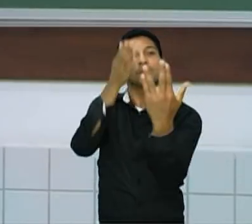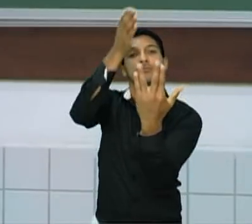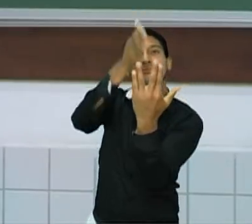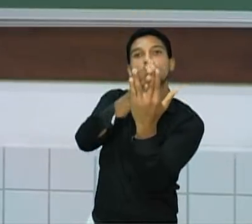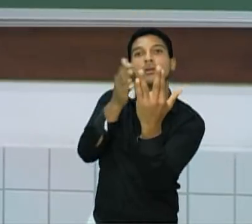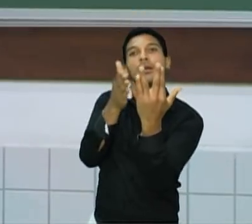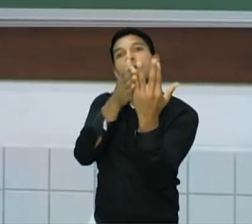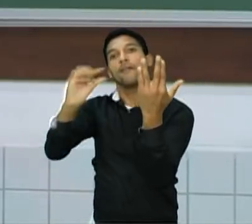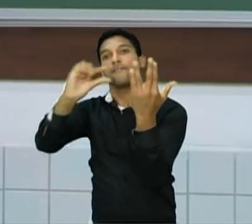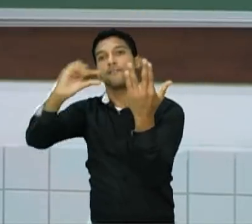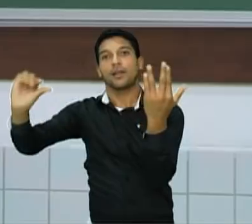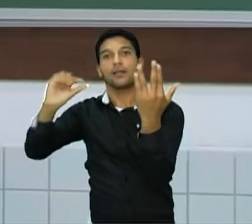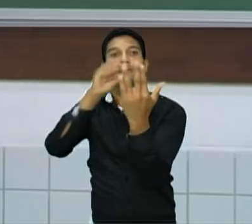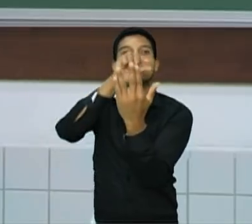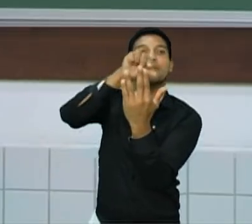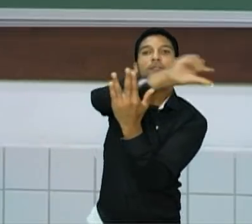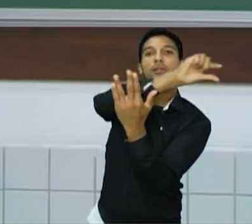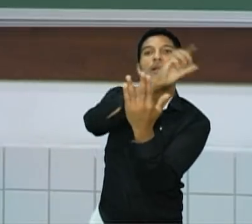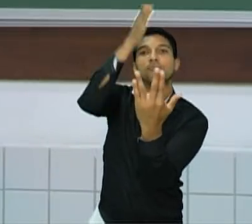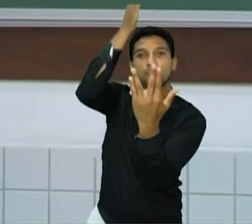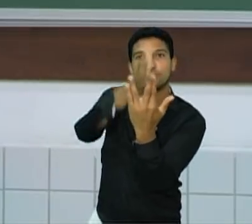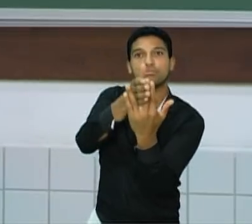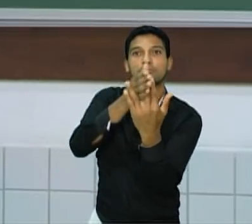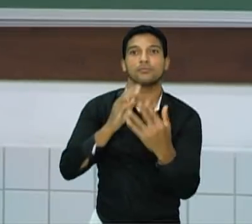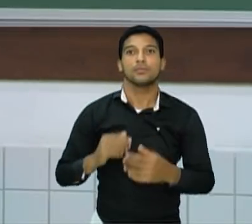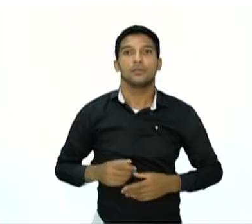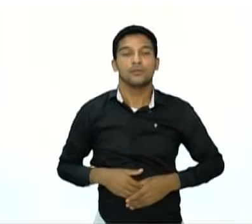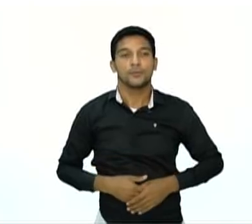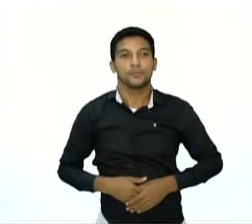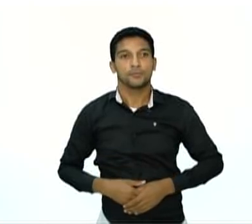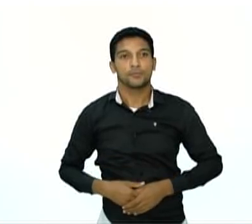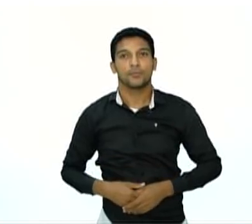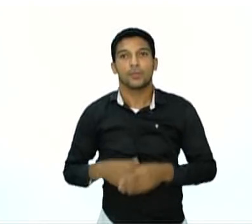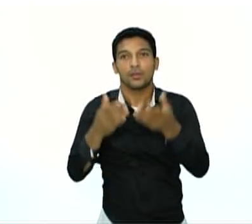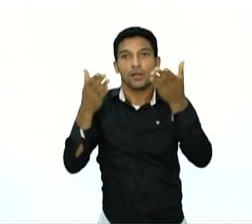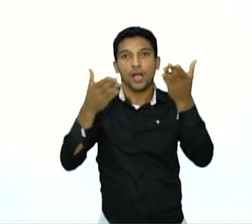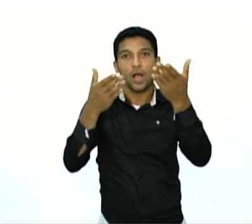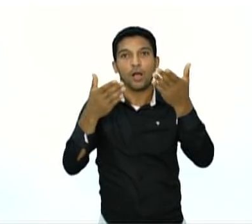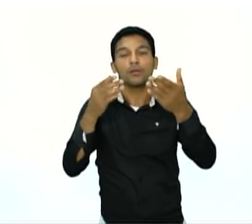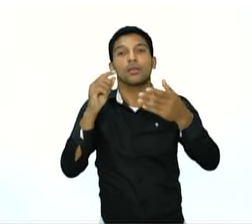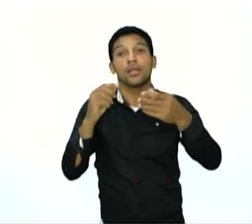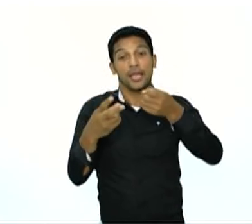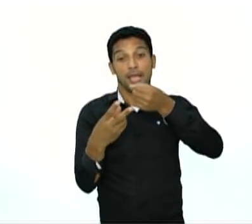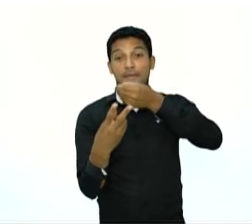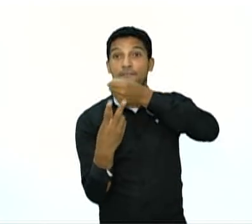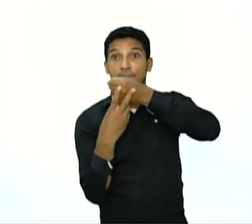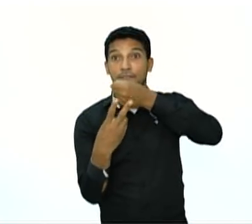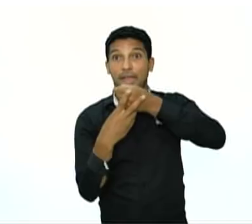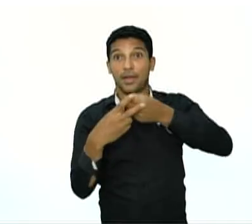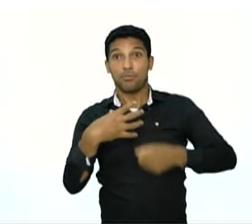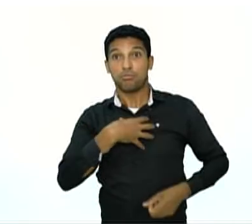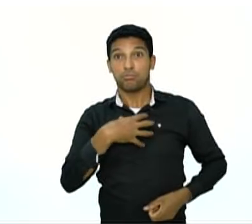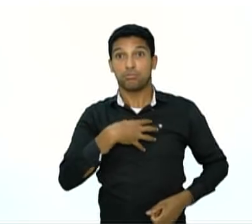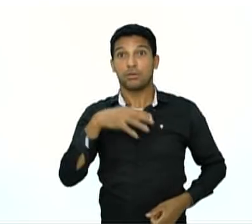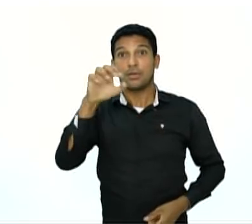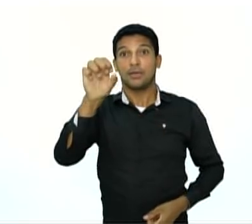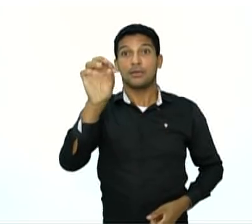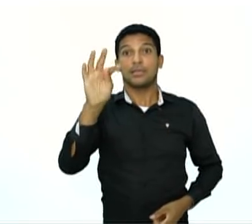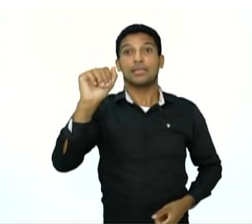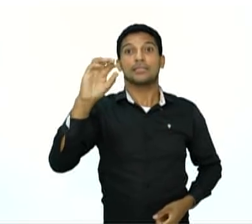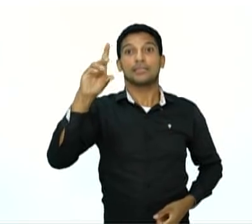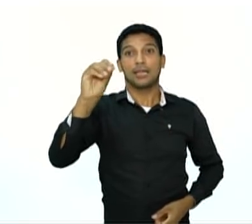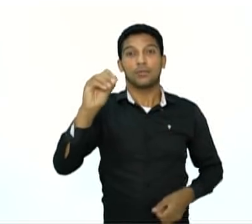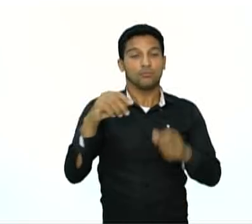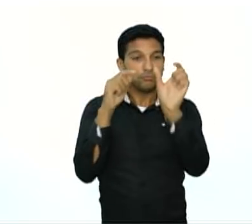separar as duas orações. Quando temos a presença de um verbo de estado, sabemos que o que vem a seguir será